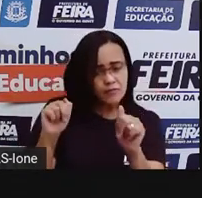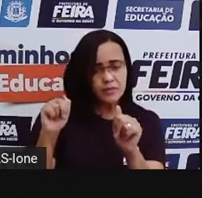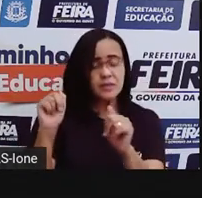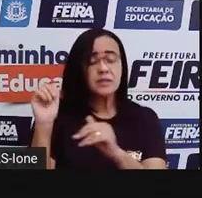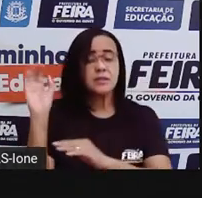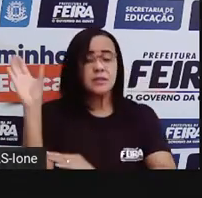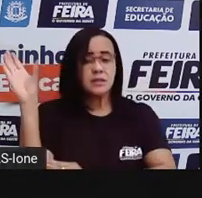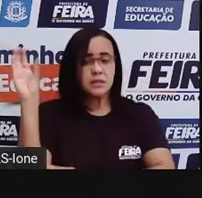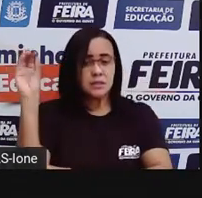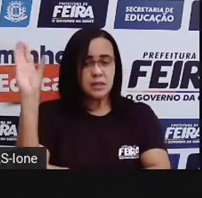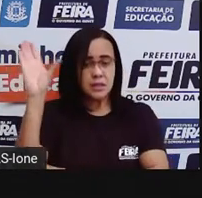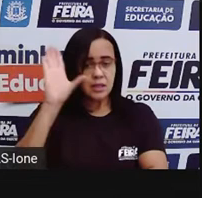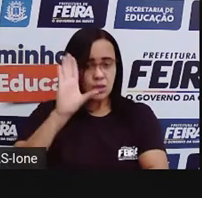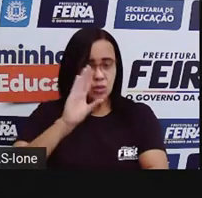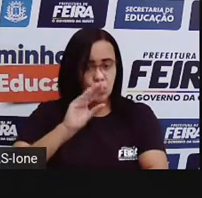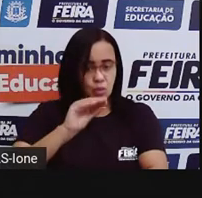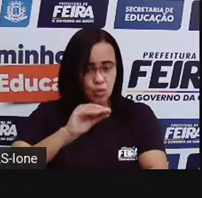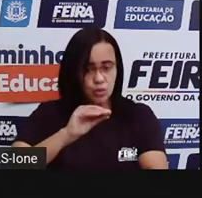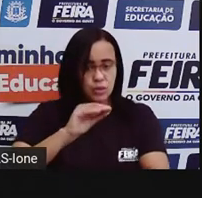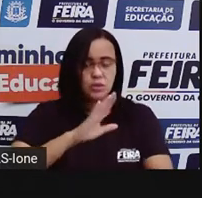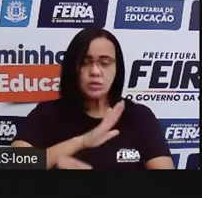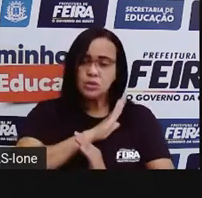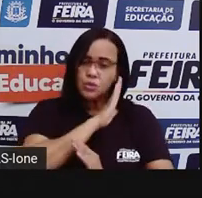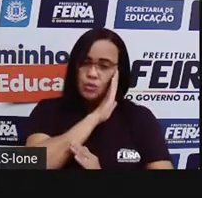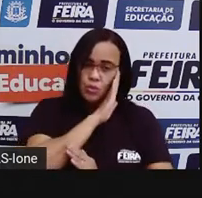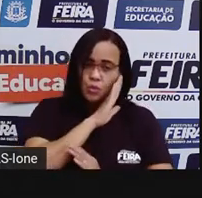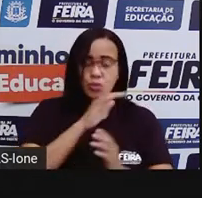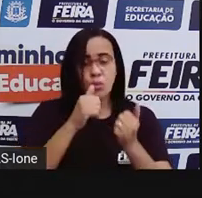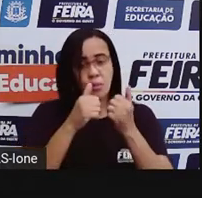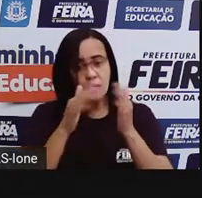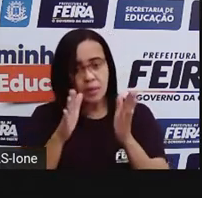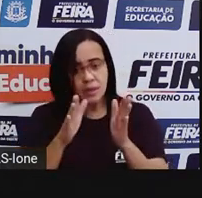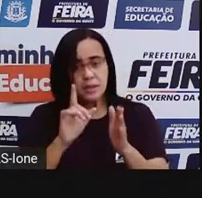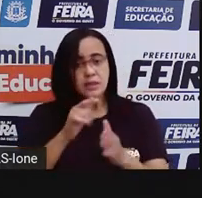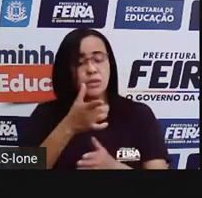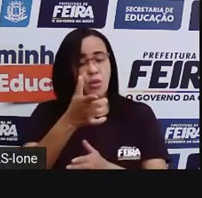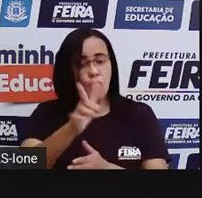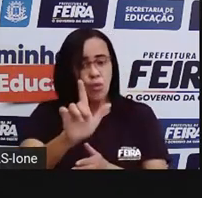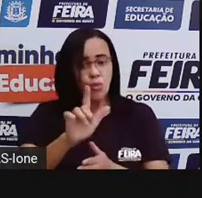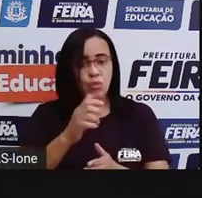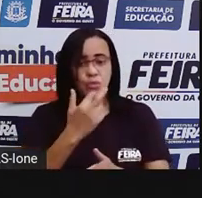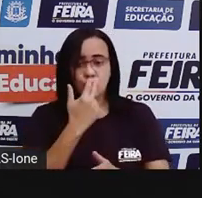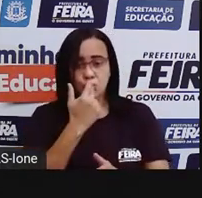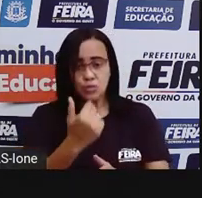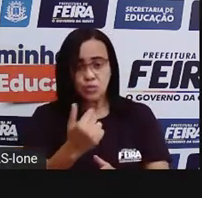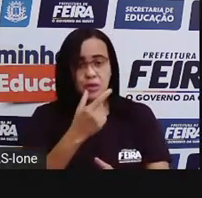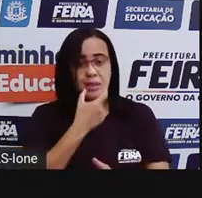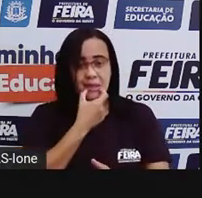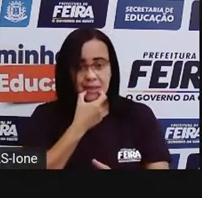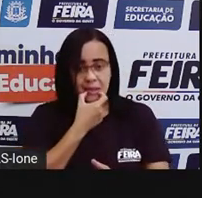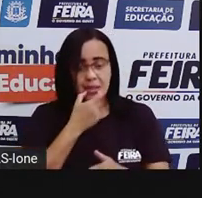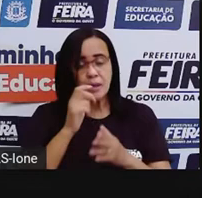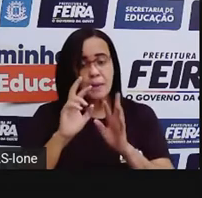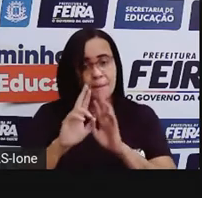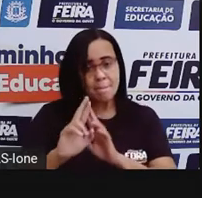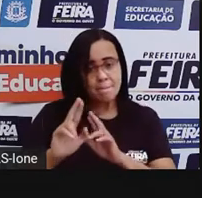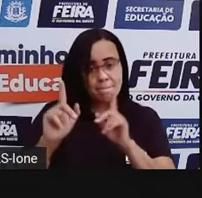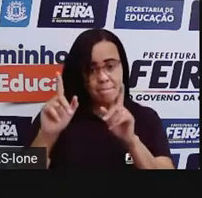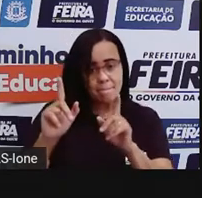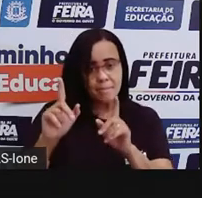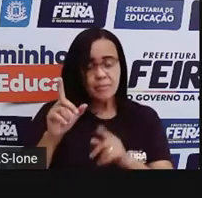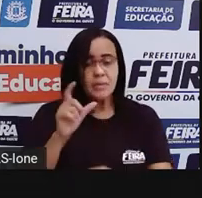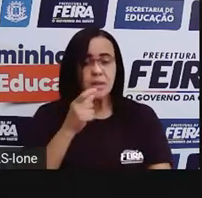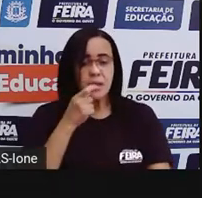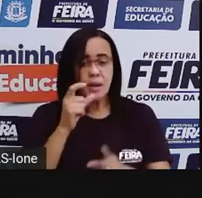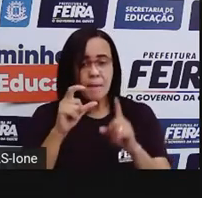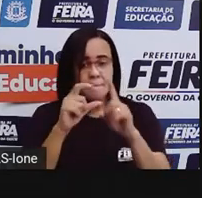já vai se recolher para dormir, eu já uso um outro boa noite, que é o boa noite de saída. E em inglês, esse boa